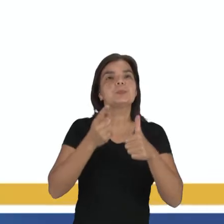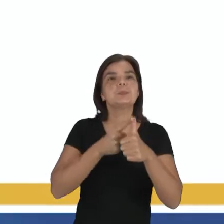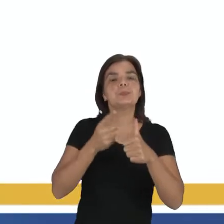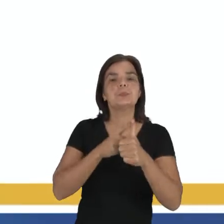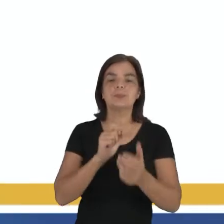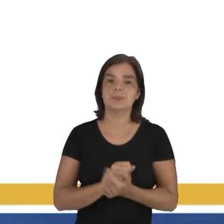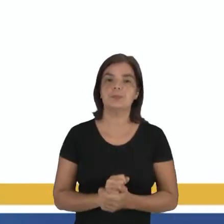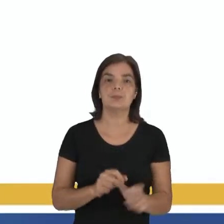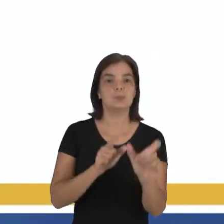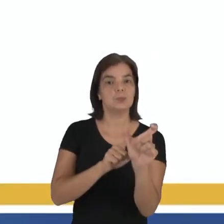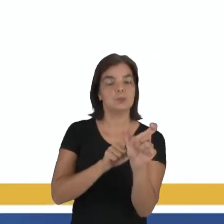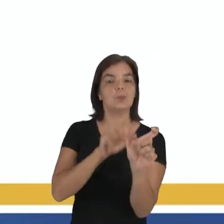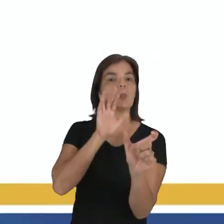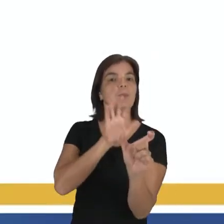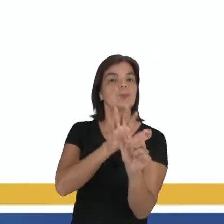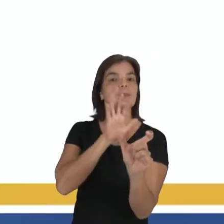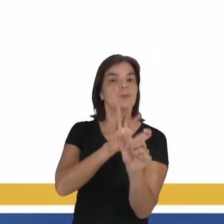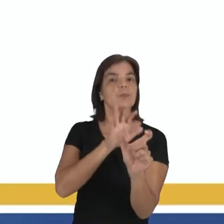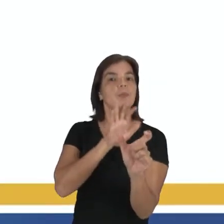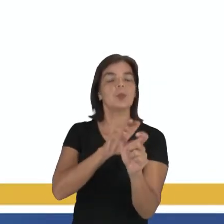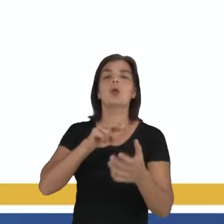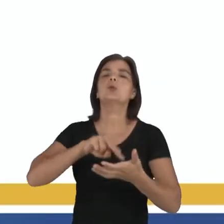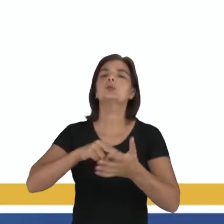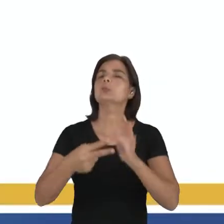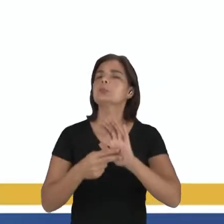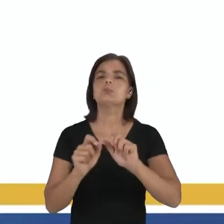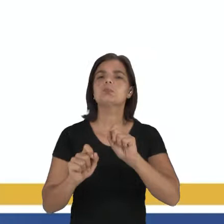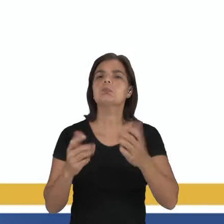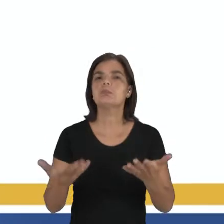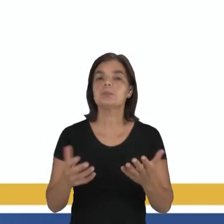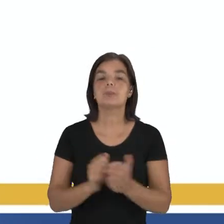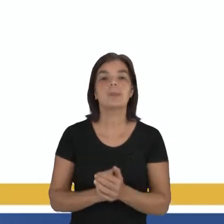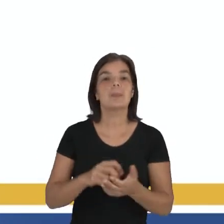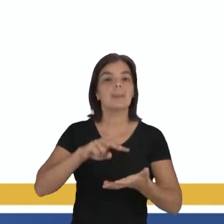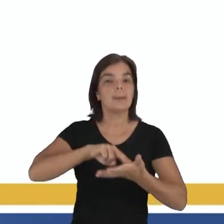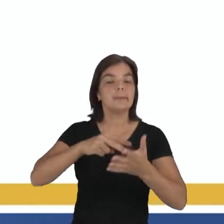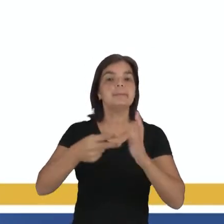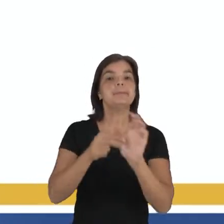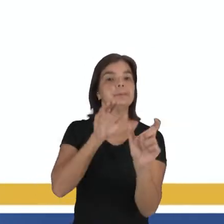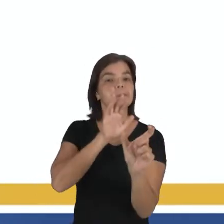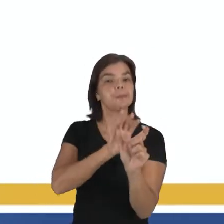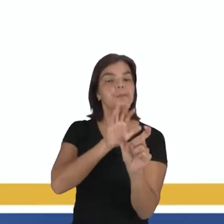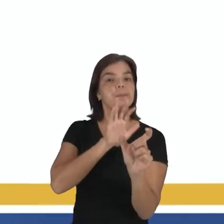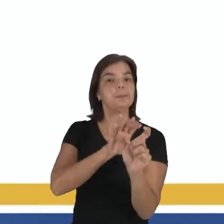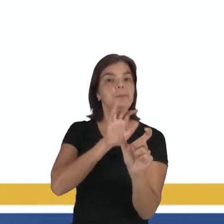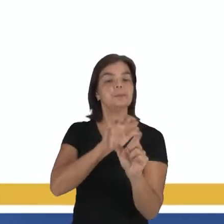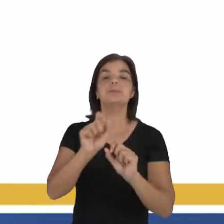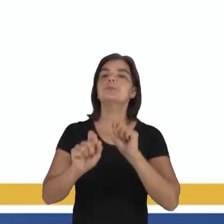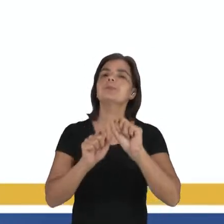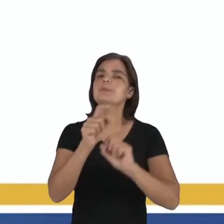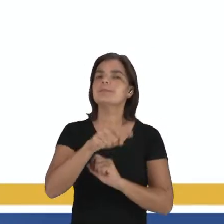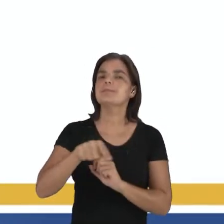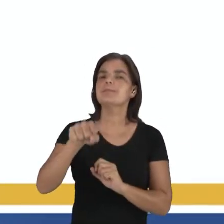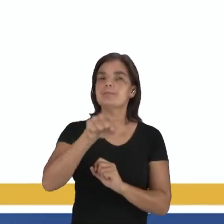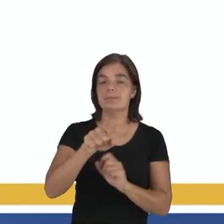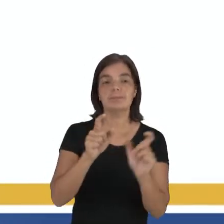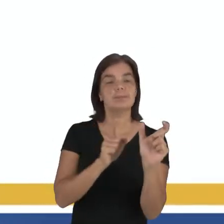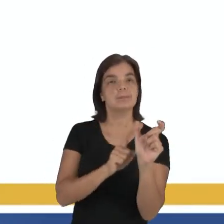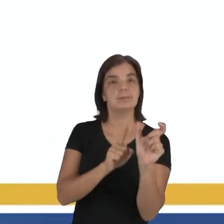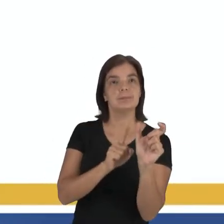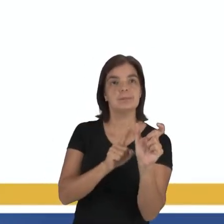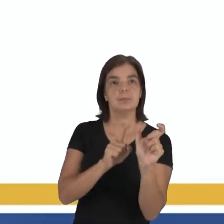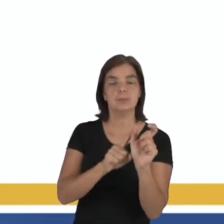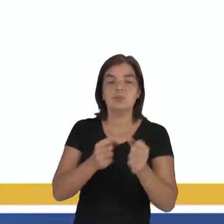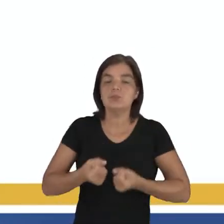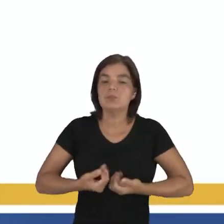Primeiro, denotação, sentido denotativo. Sentido denotativo é quando você utiliza